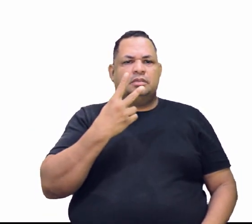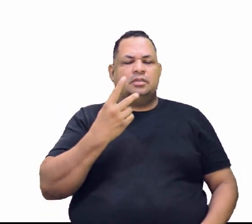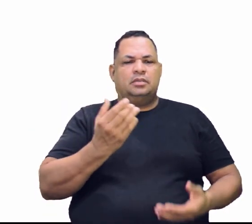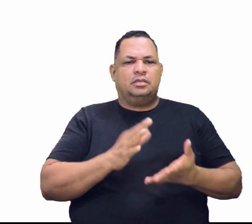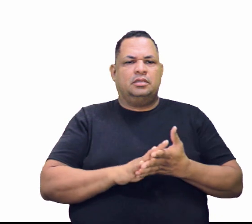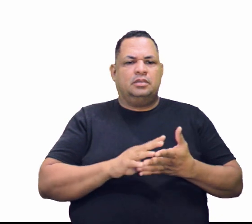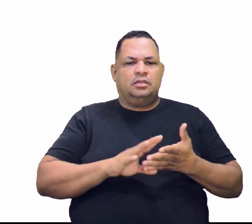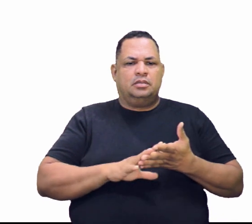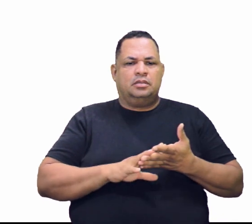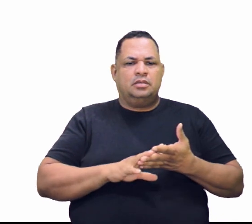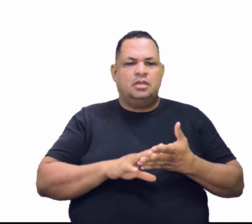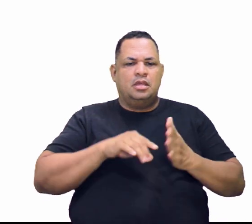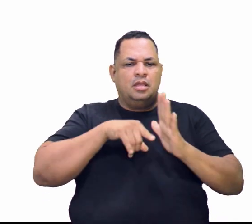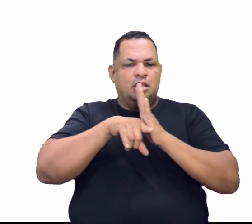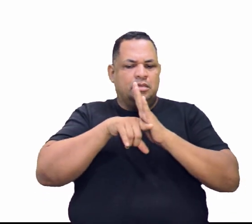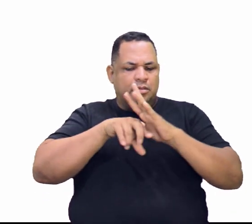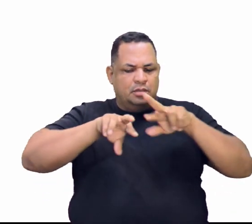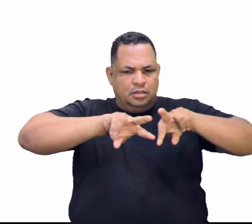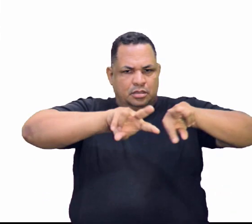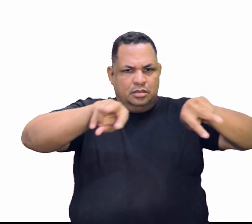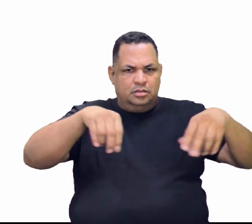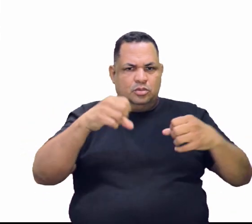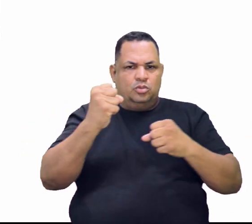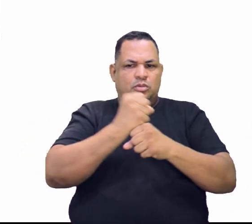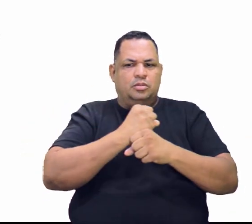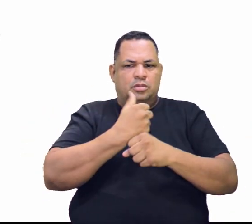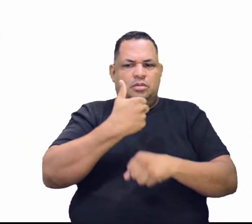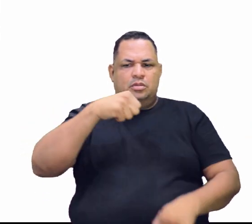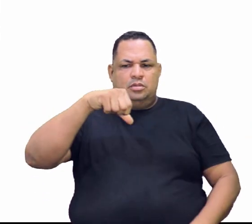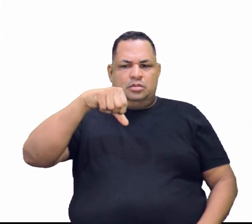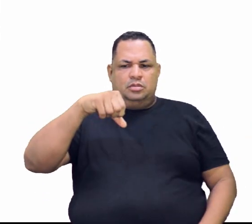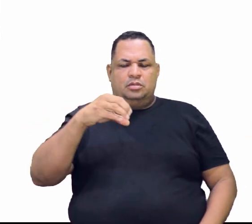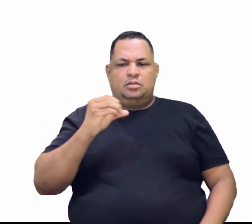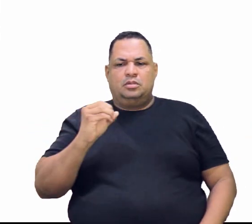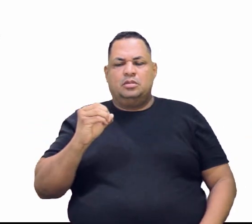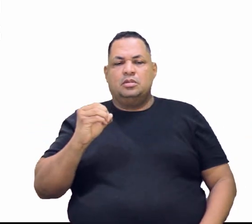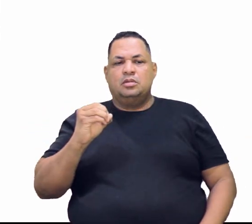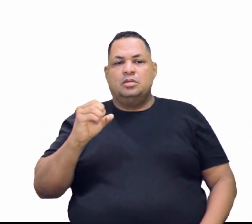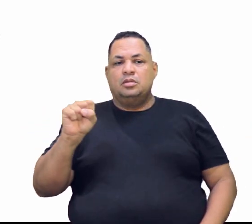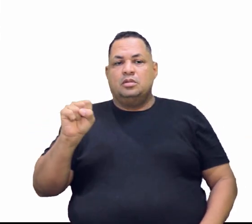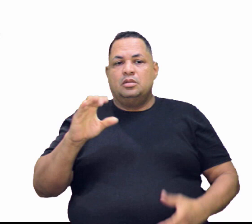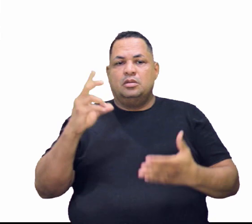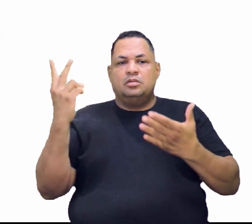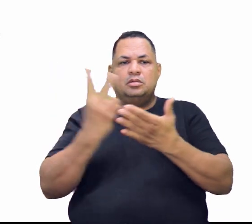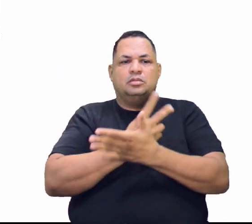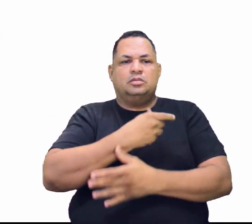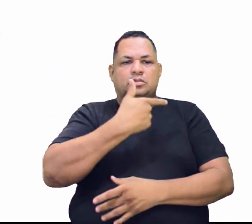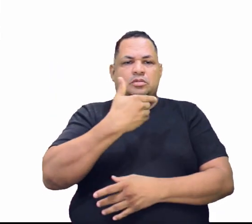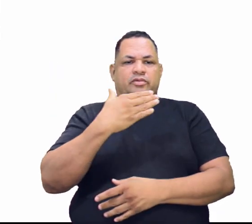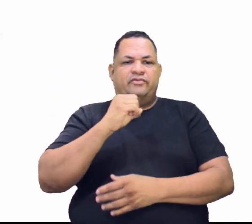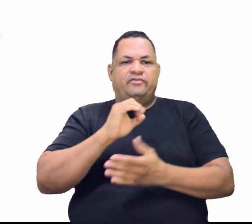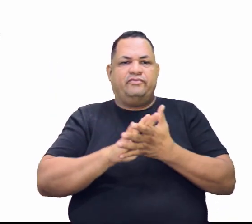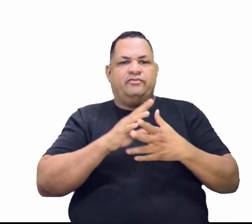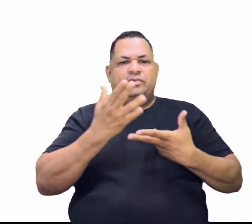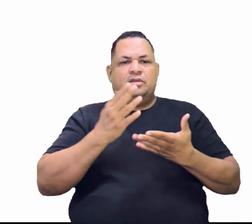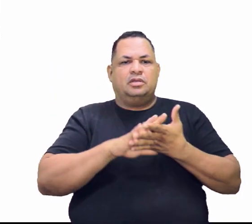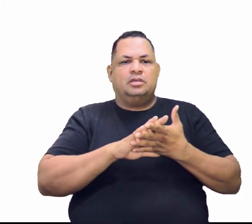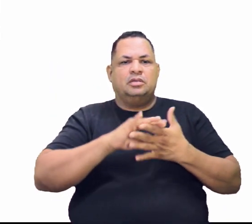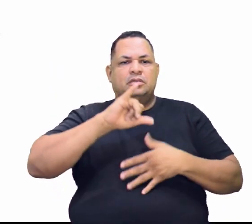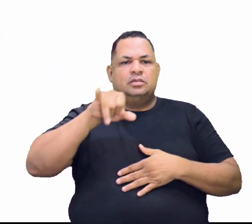Aqui, a Rondon está com uma cubica, né, de água. Aqui é um